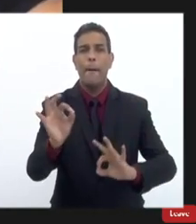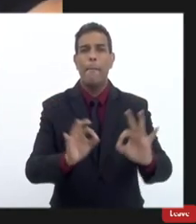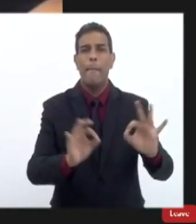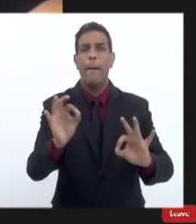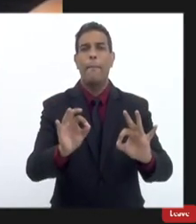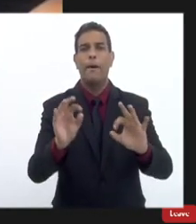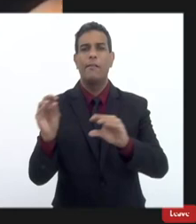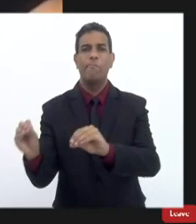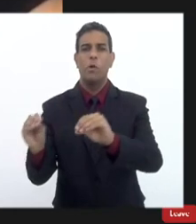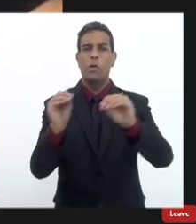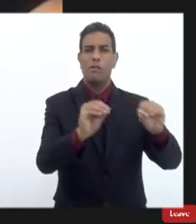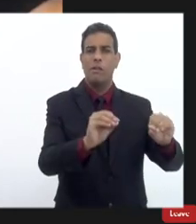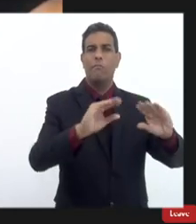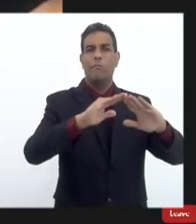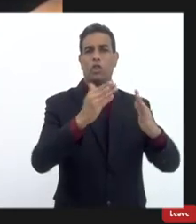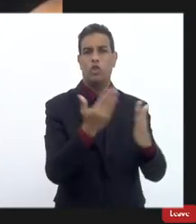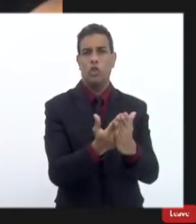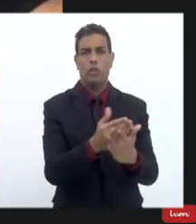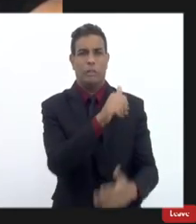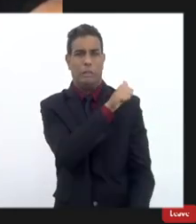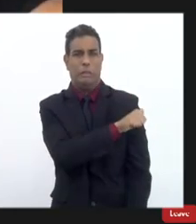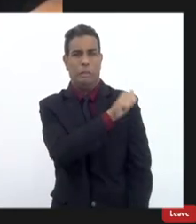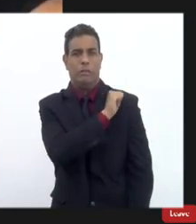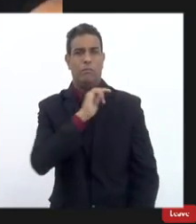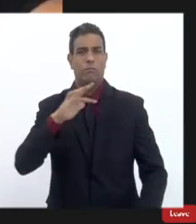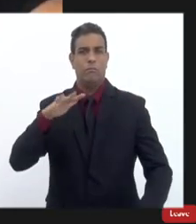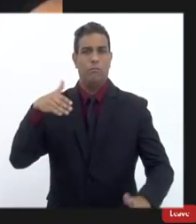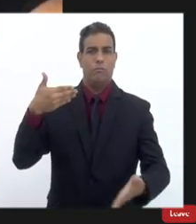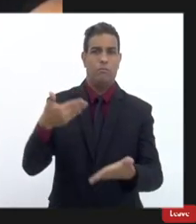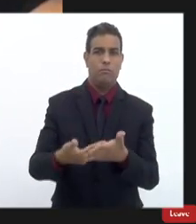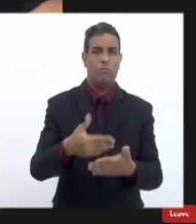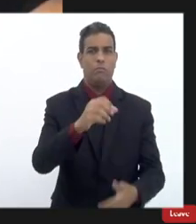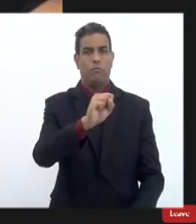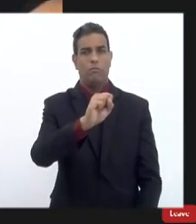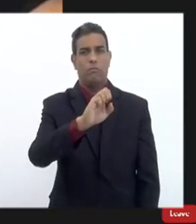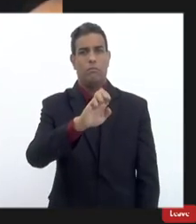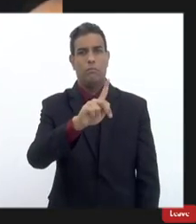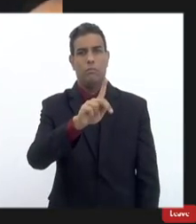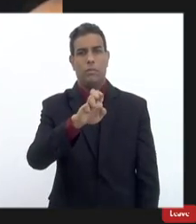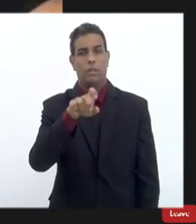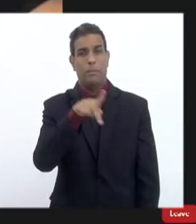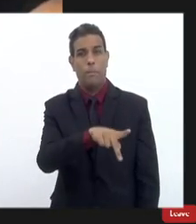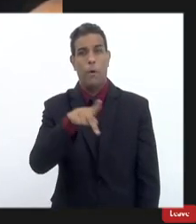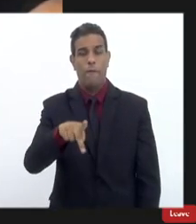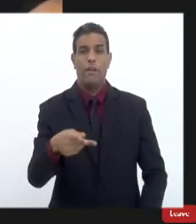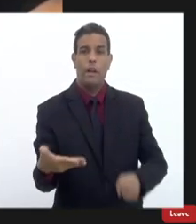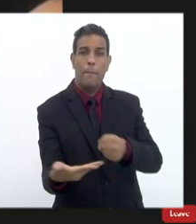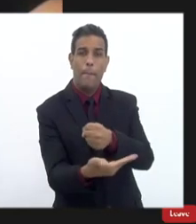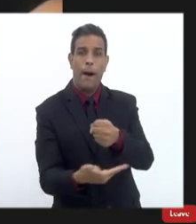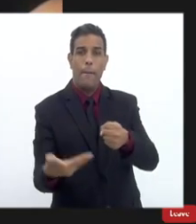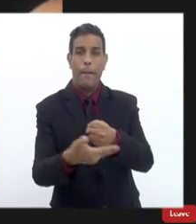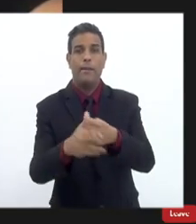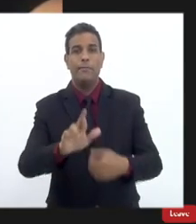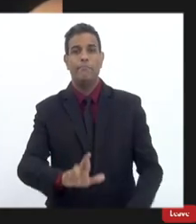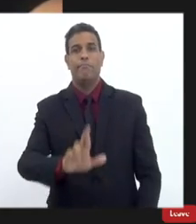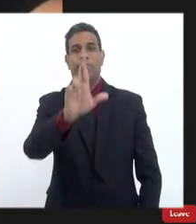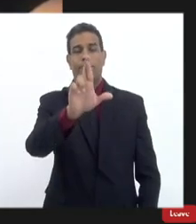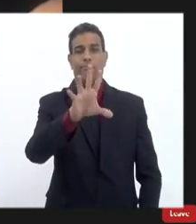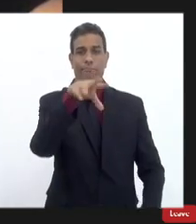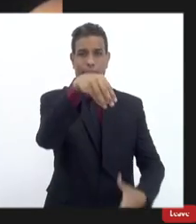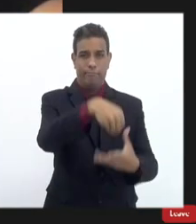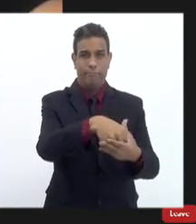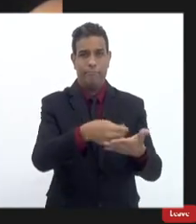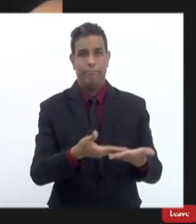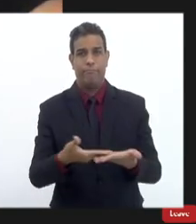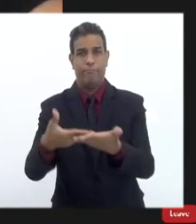após a aprovação da lei. O CEP tem uma tradição de garantir que profissionais da base estejam presentes a essas comissões, e a gente mandou um ofício